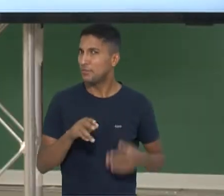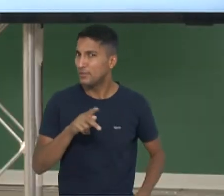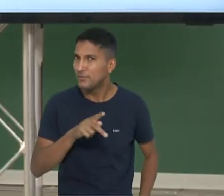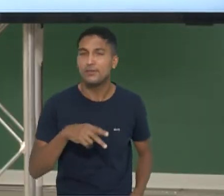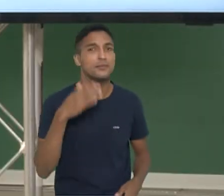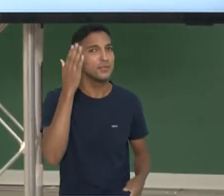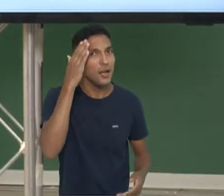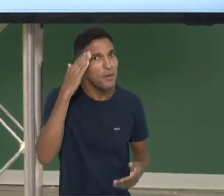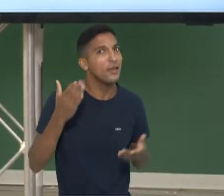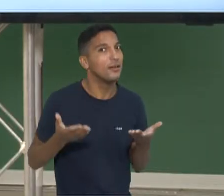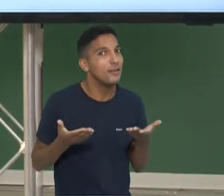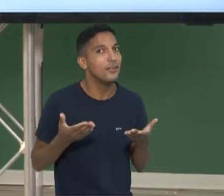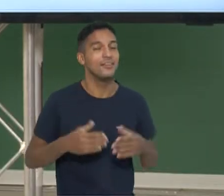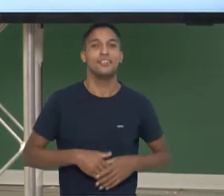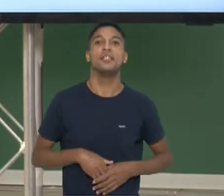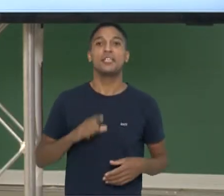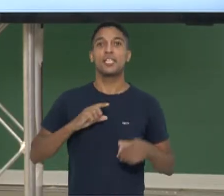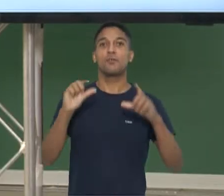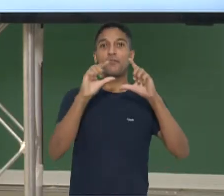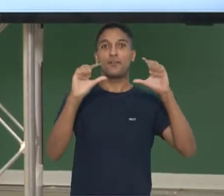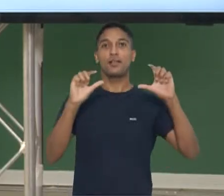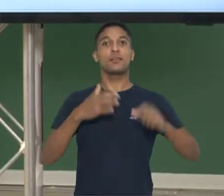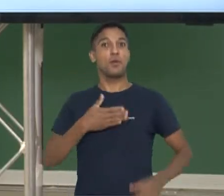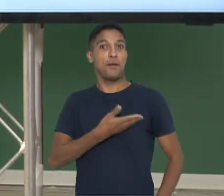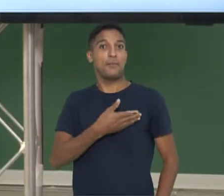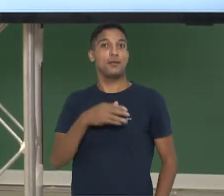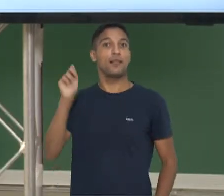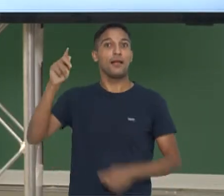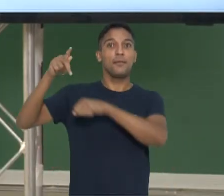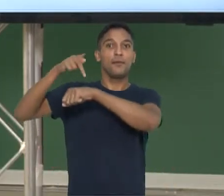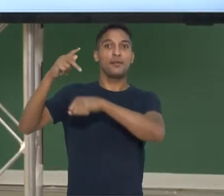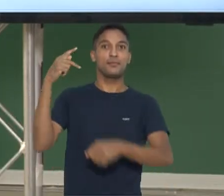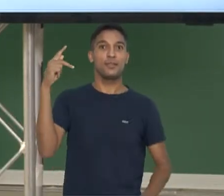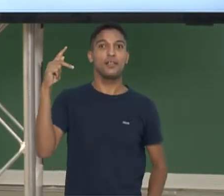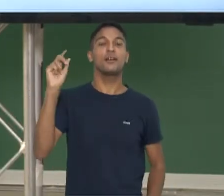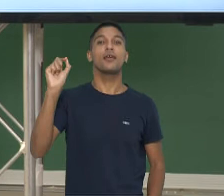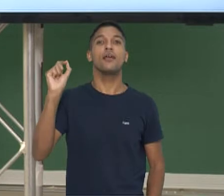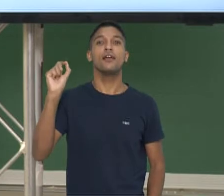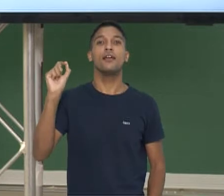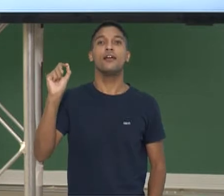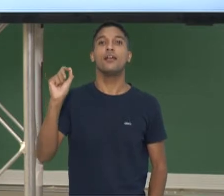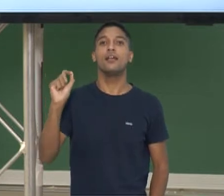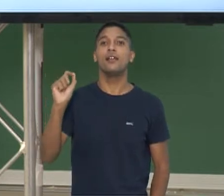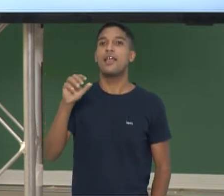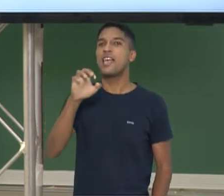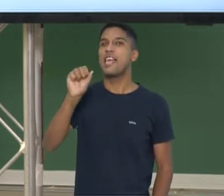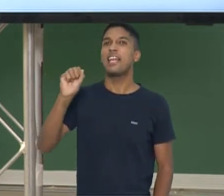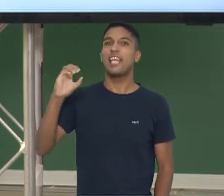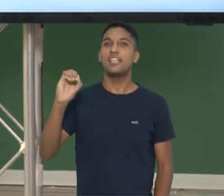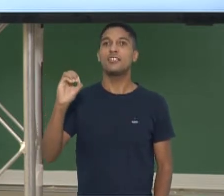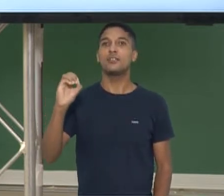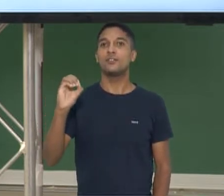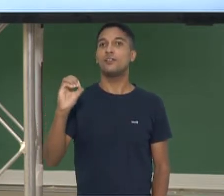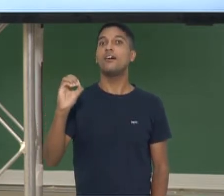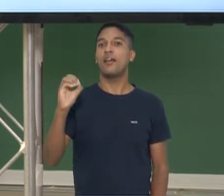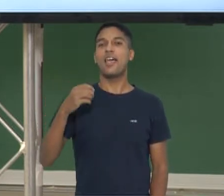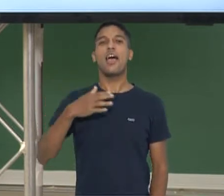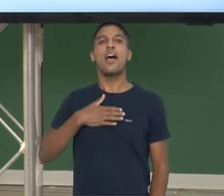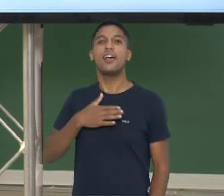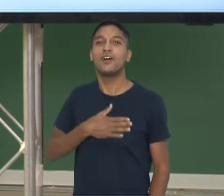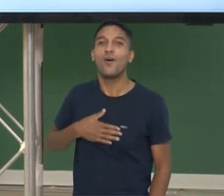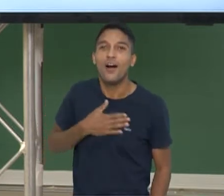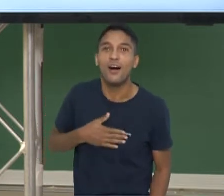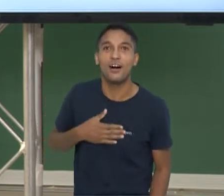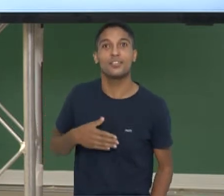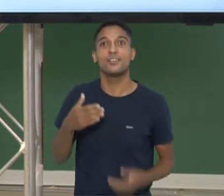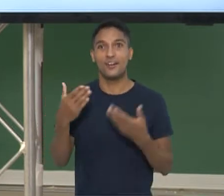um amigo meu lá do Paraguai sempre fala, que é assim, eso es lo que me gusta, isso que eu gosto disso. Né? Basicamente seria